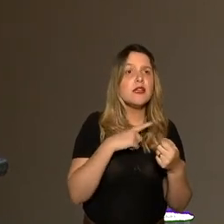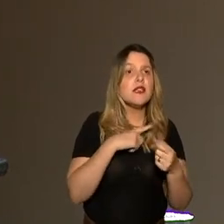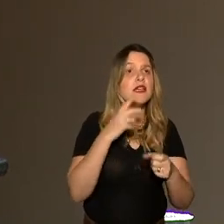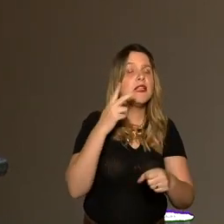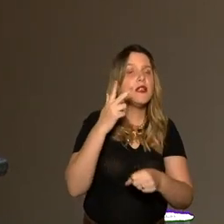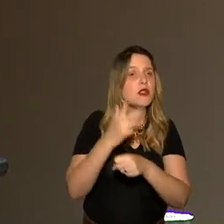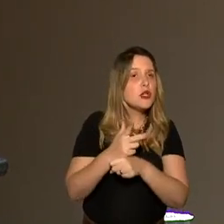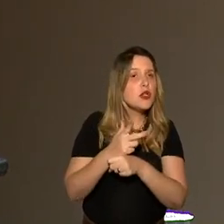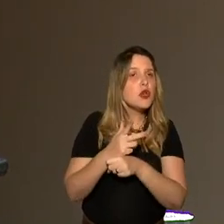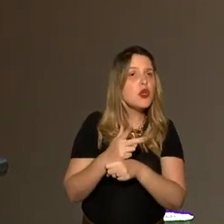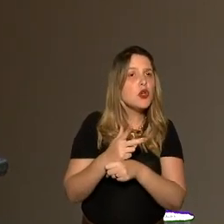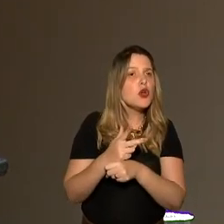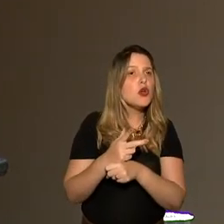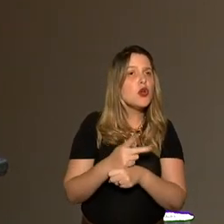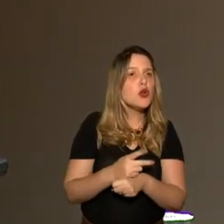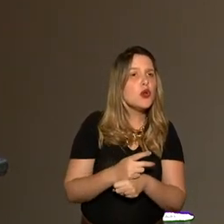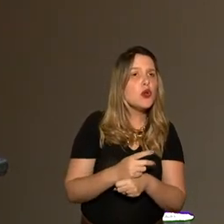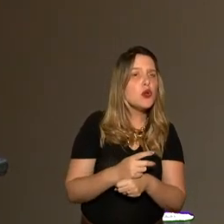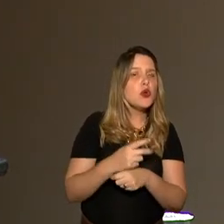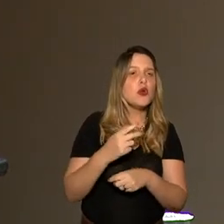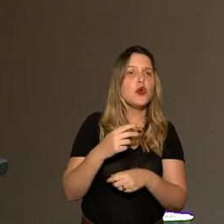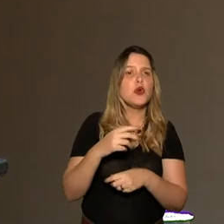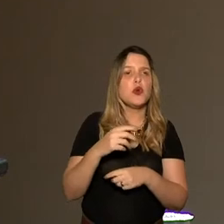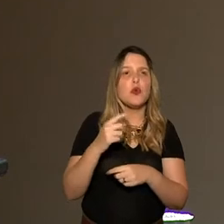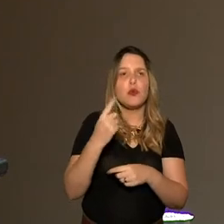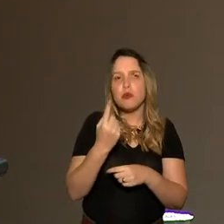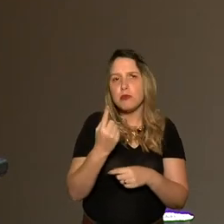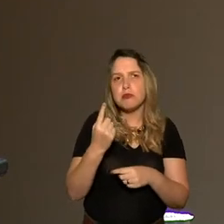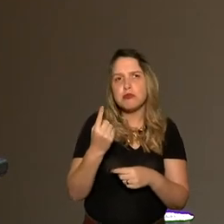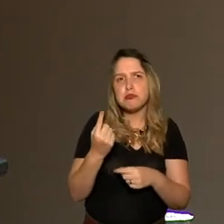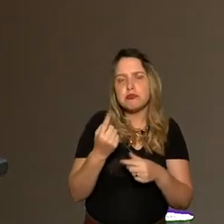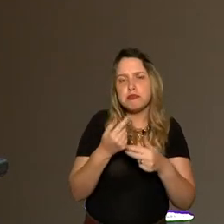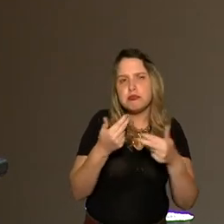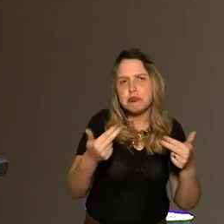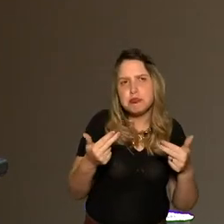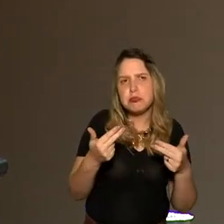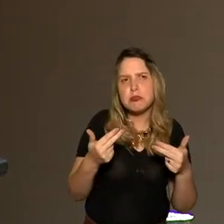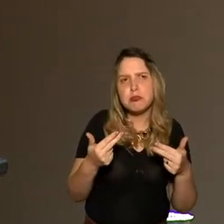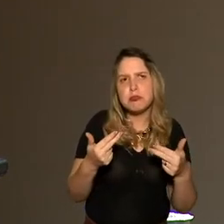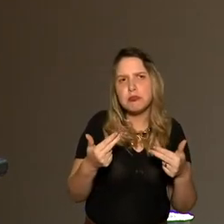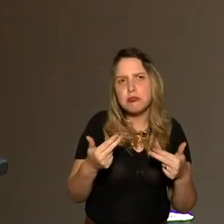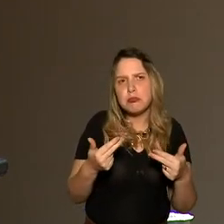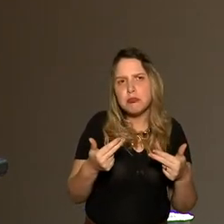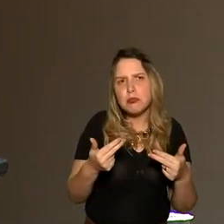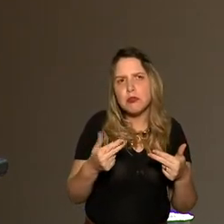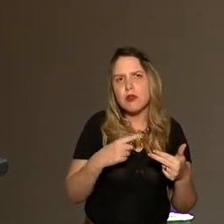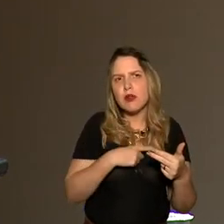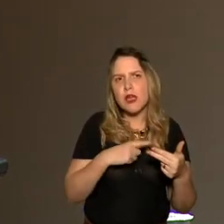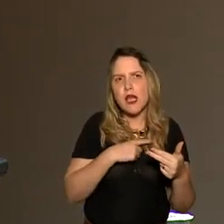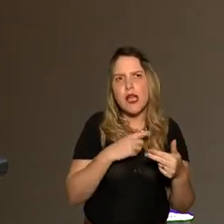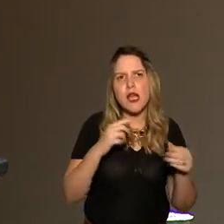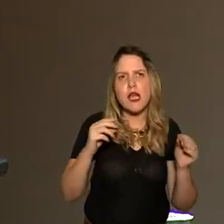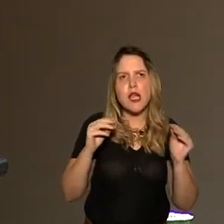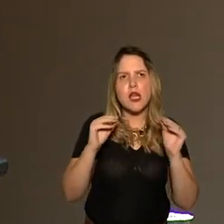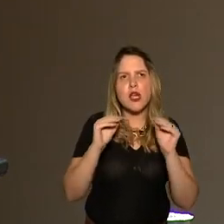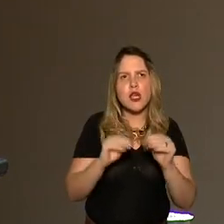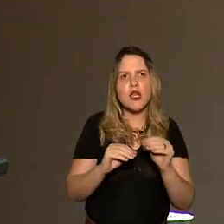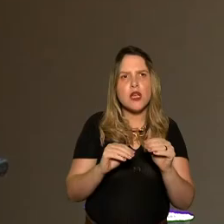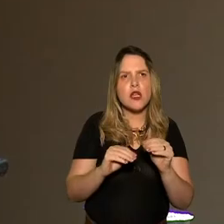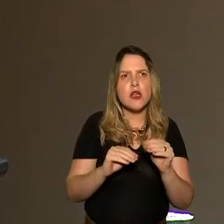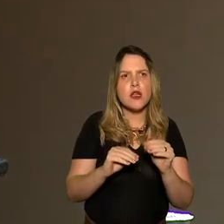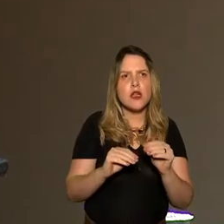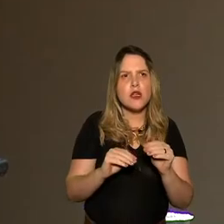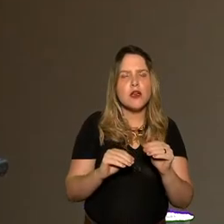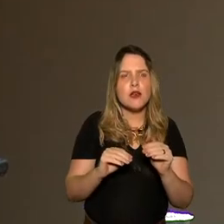foi com o Hip Hop com a cultura hip hop que que os meninos enxergaram ali o